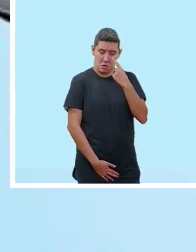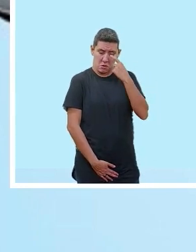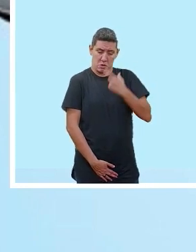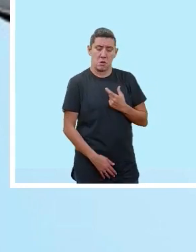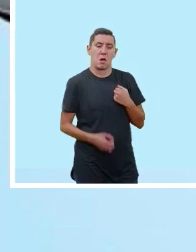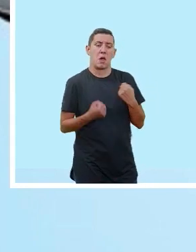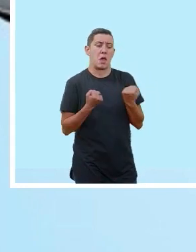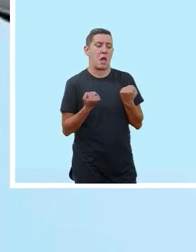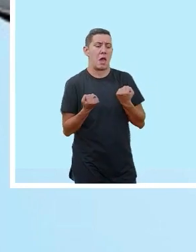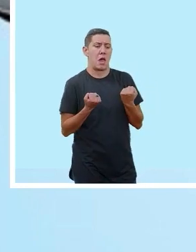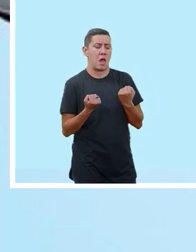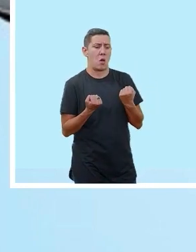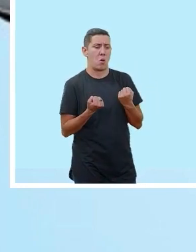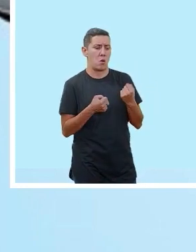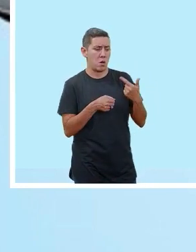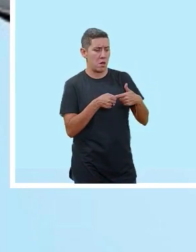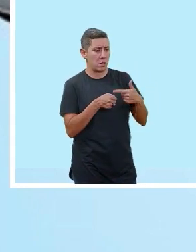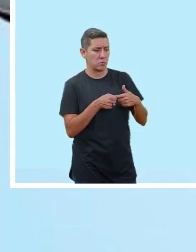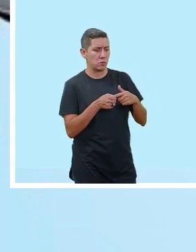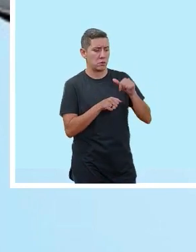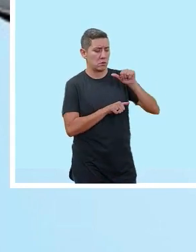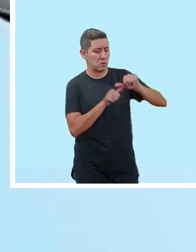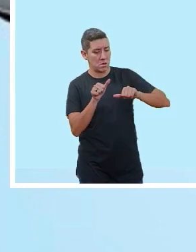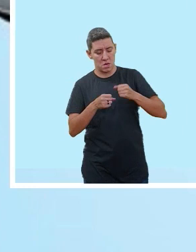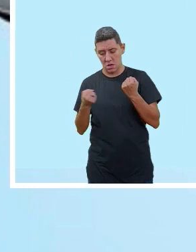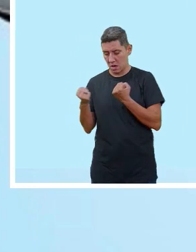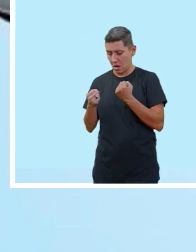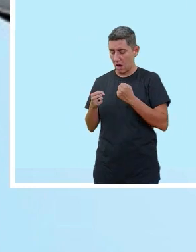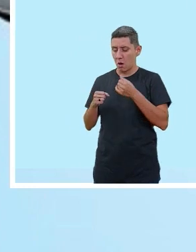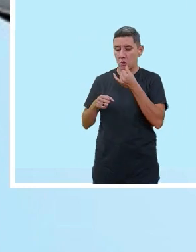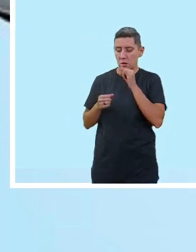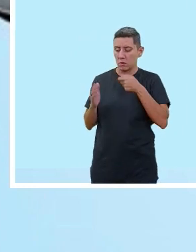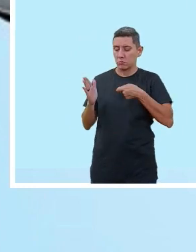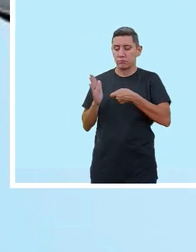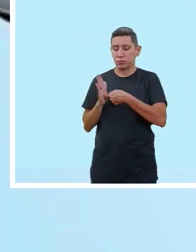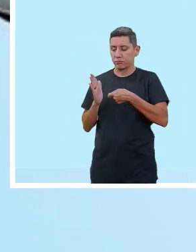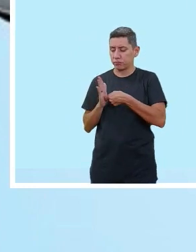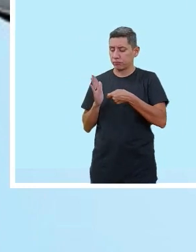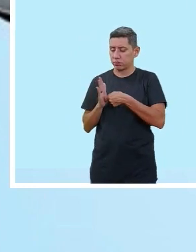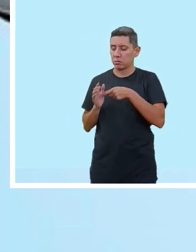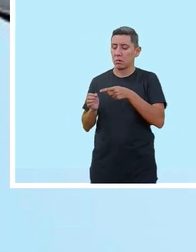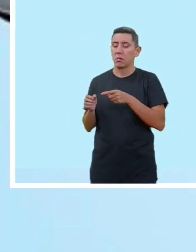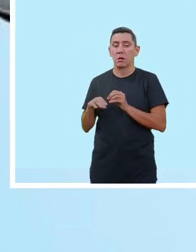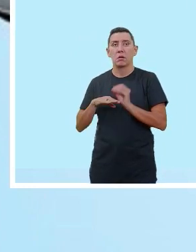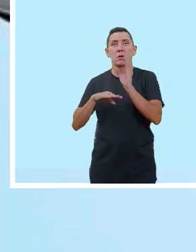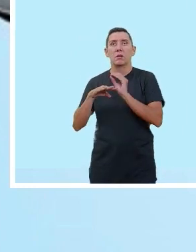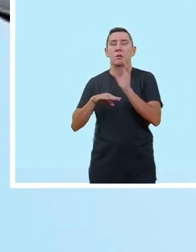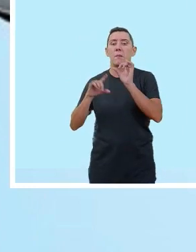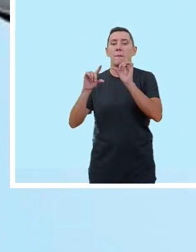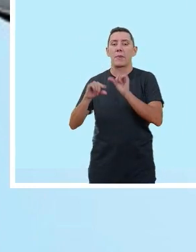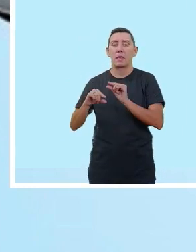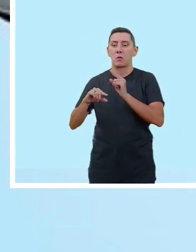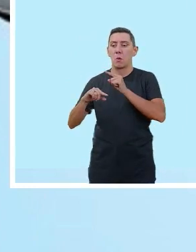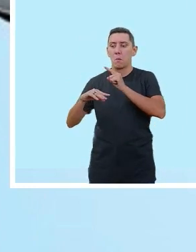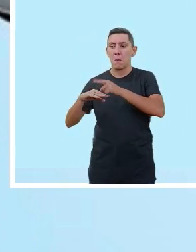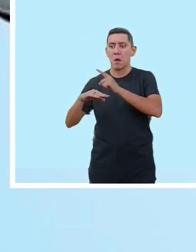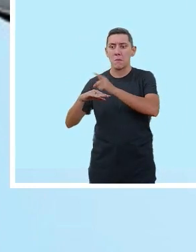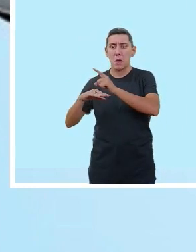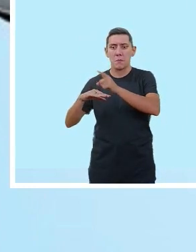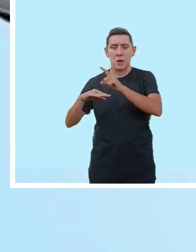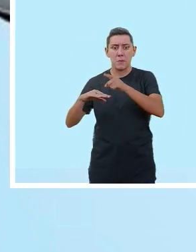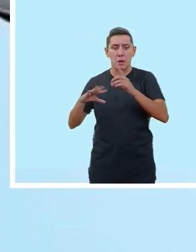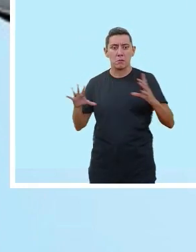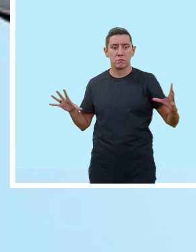consigo trocar e fazer um uso melhor. Mas por trás disso também tem um segundo tópico. Lembra que eu comentei que hoje ainda uma boa parte da